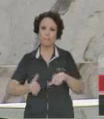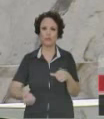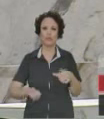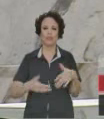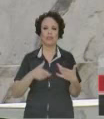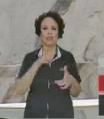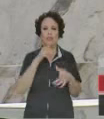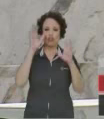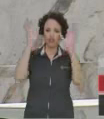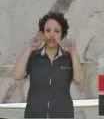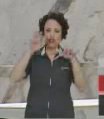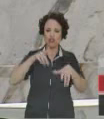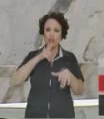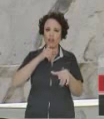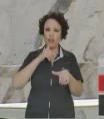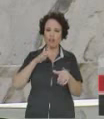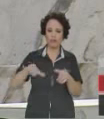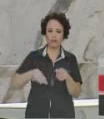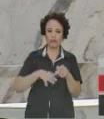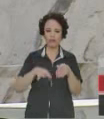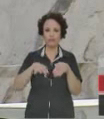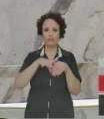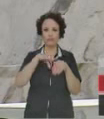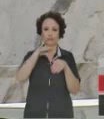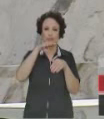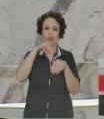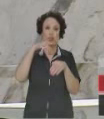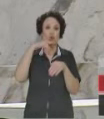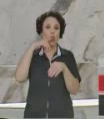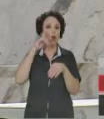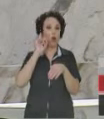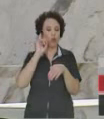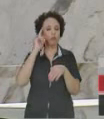subindo e ou são paulo teve uma uma drástica